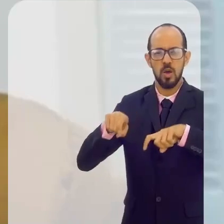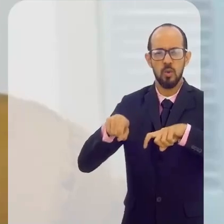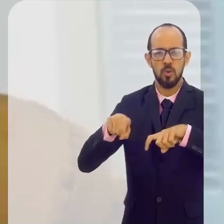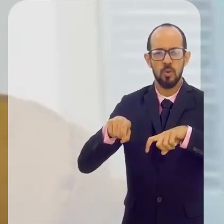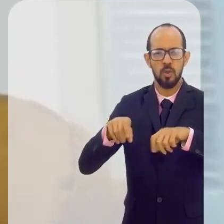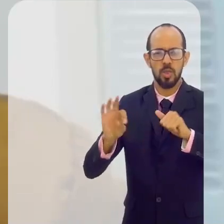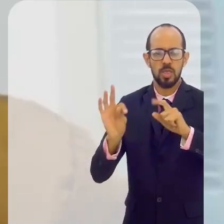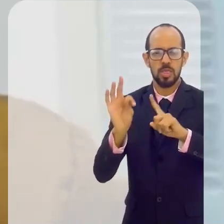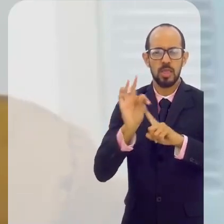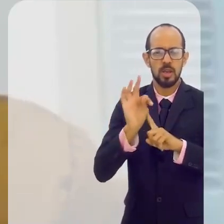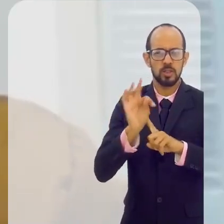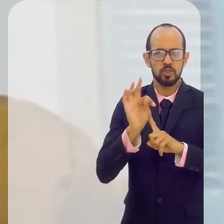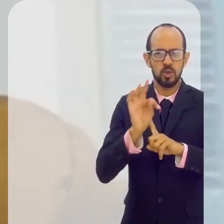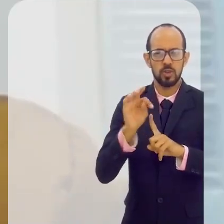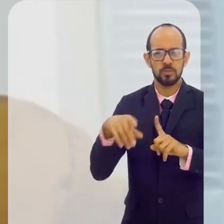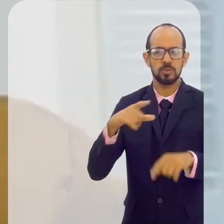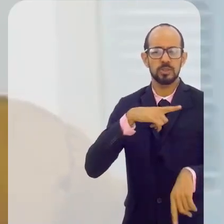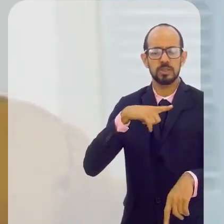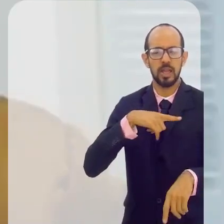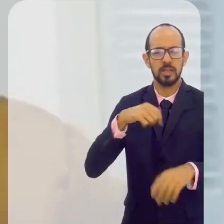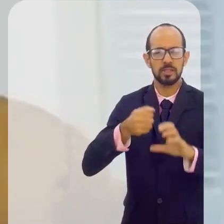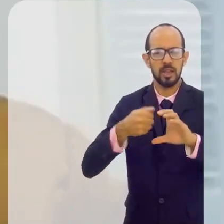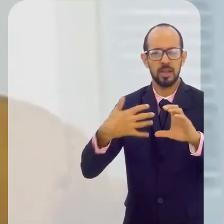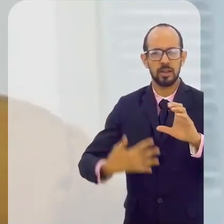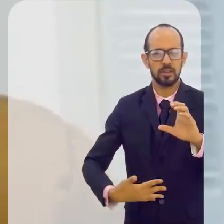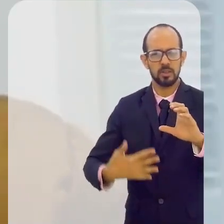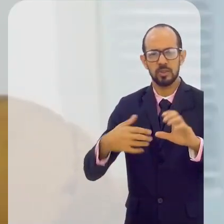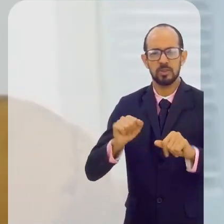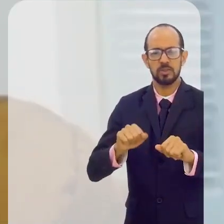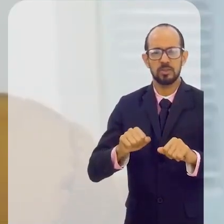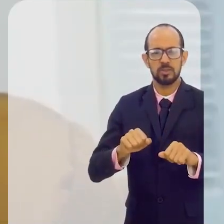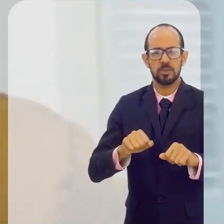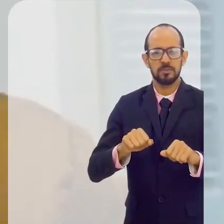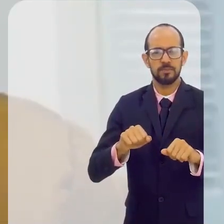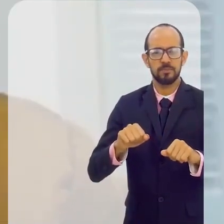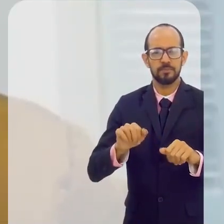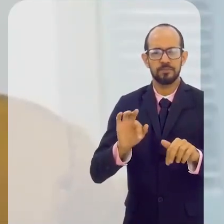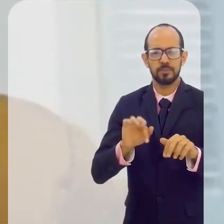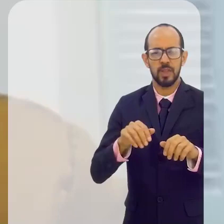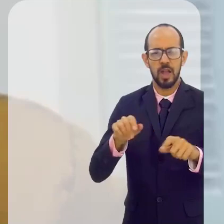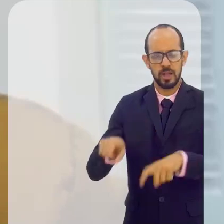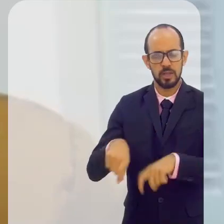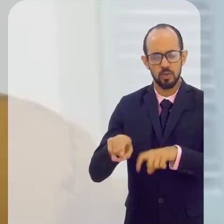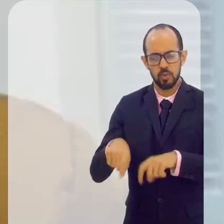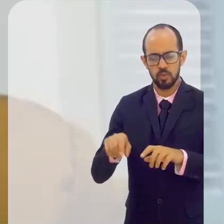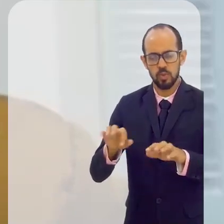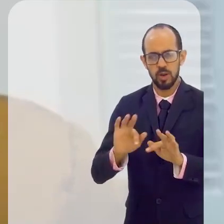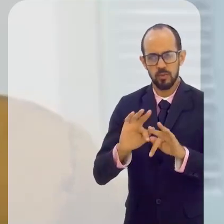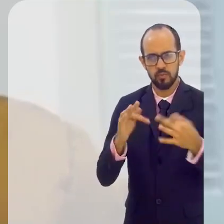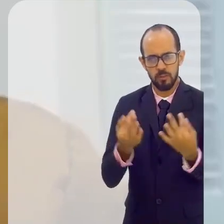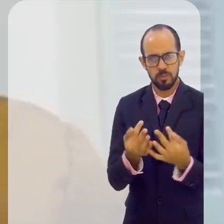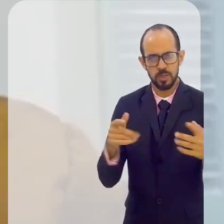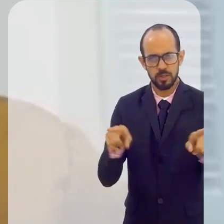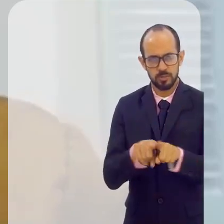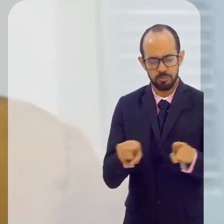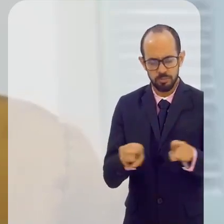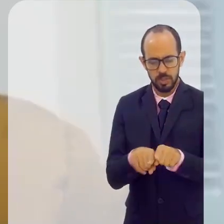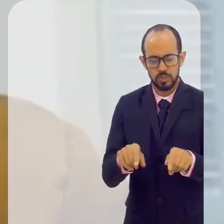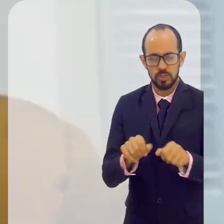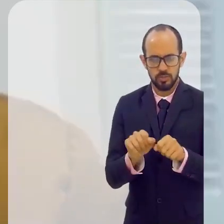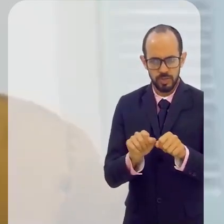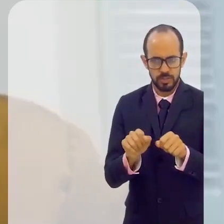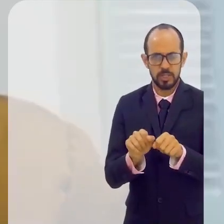Teresópolis tem muito essa característica do agrotóxico, da agricultura familiar. Então, eles também têm feito esse levantamento, trabalhado